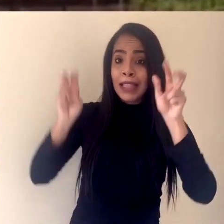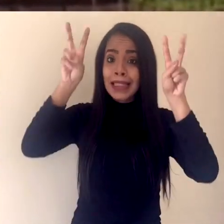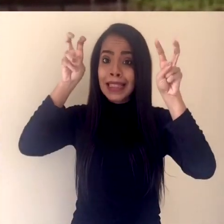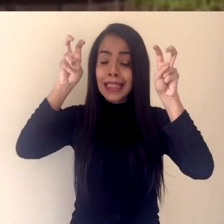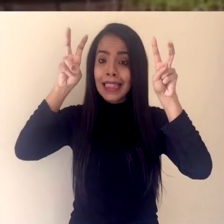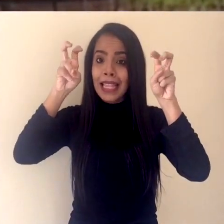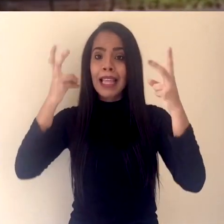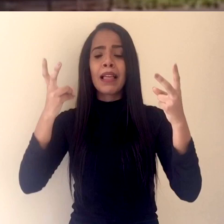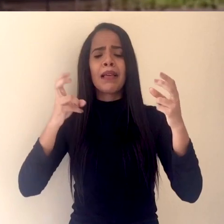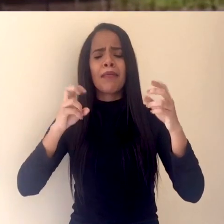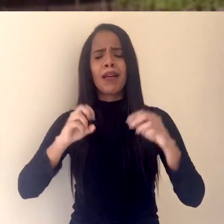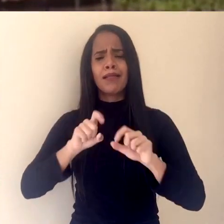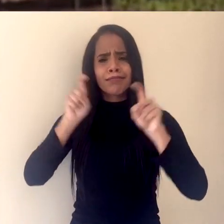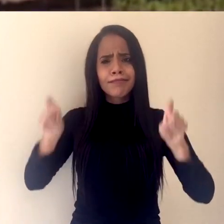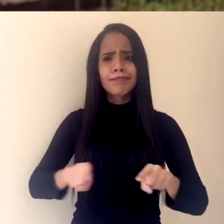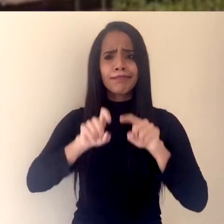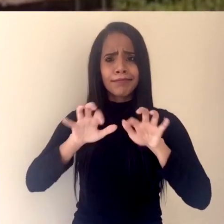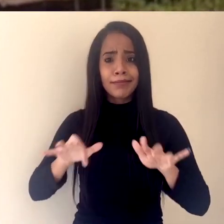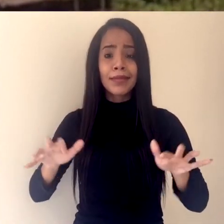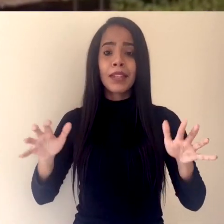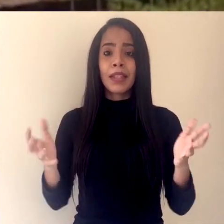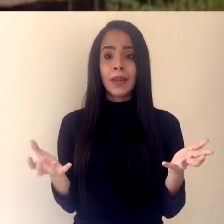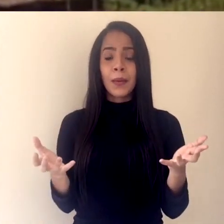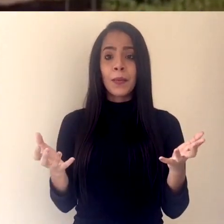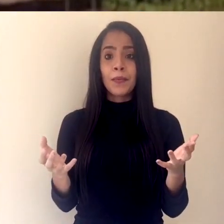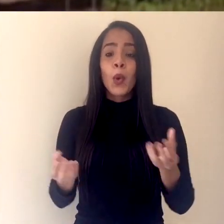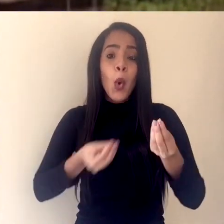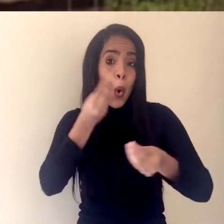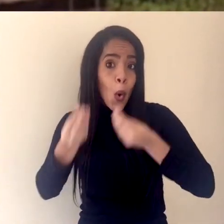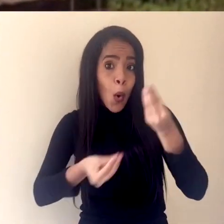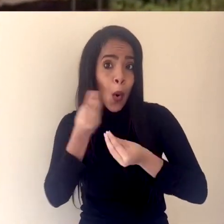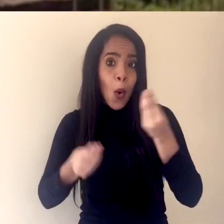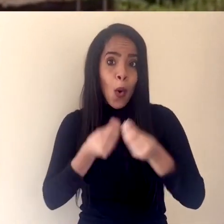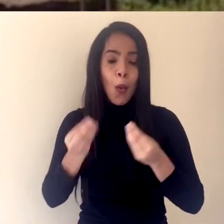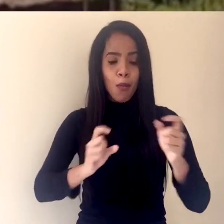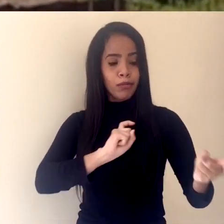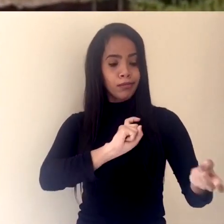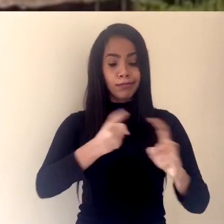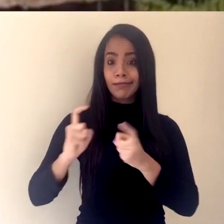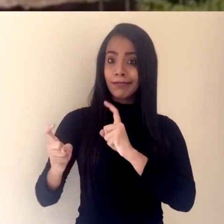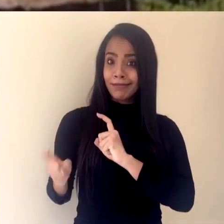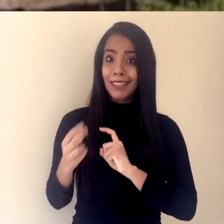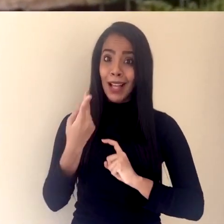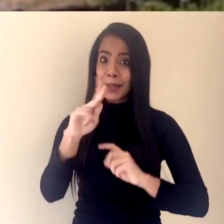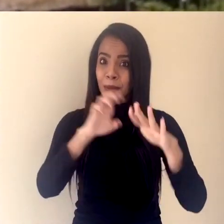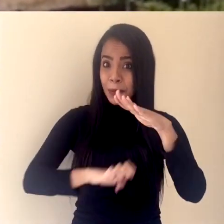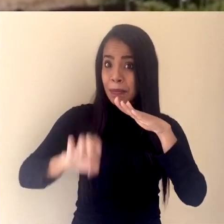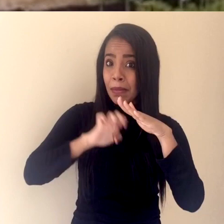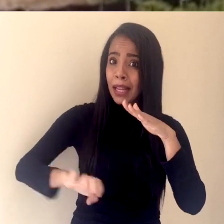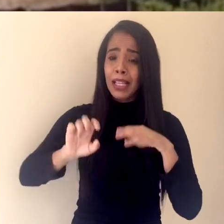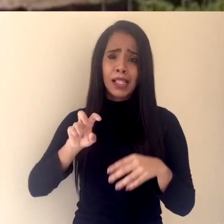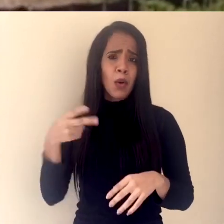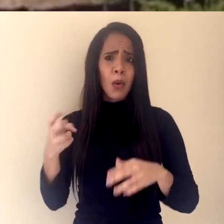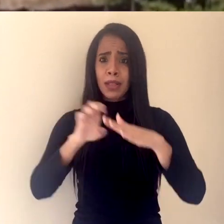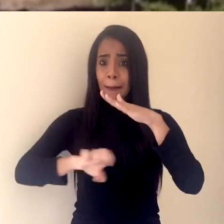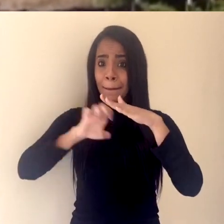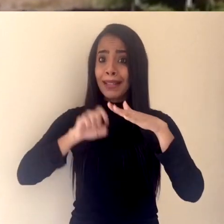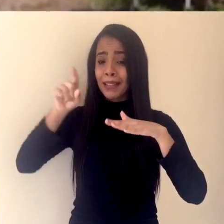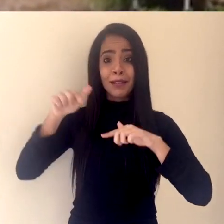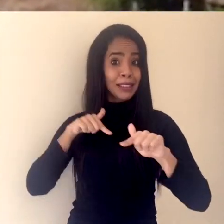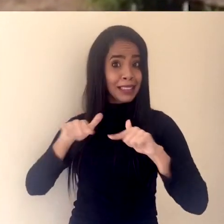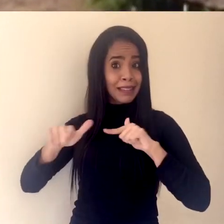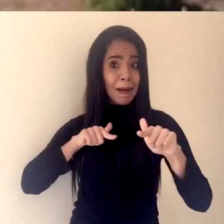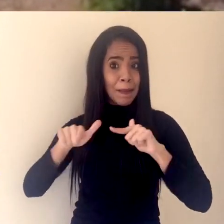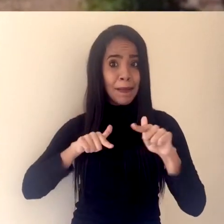software embarcado, sobre como implementar um processo de automação, seja na sua empresa, seja na empresa onde você